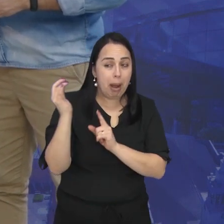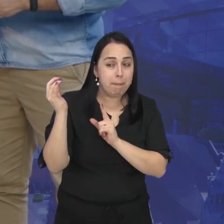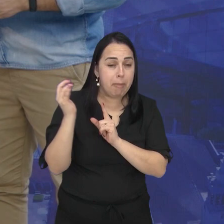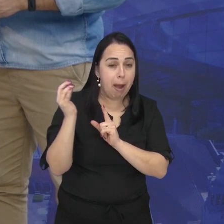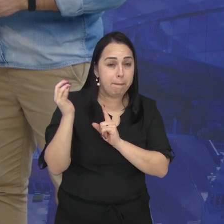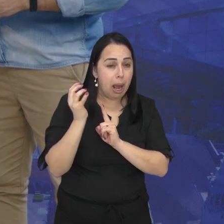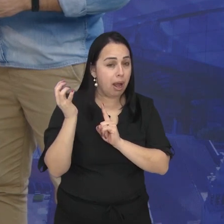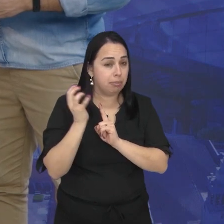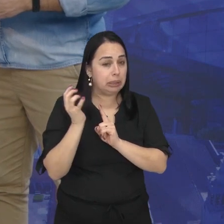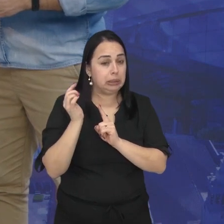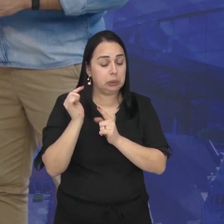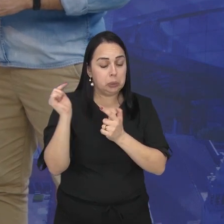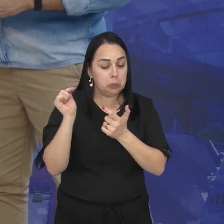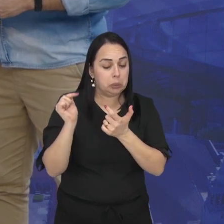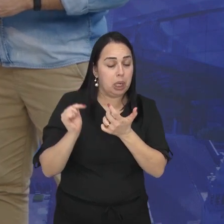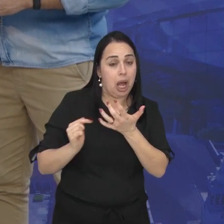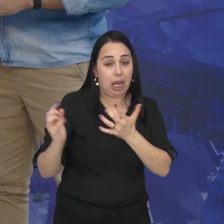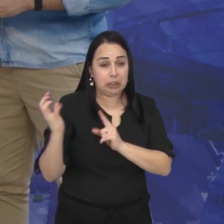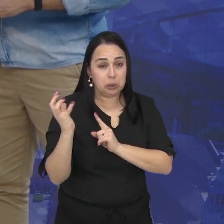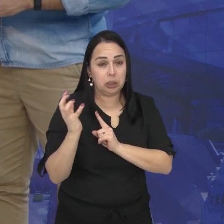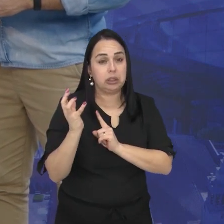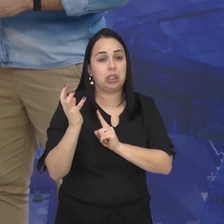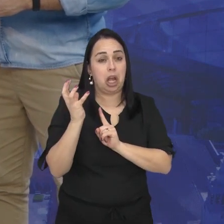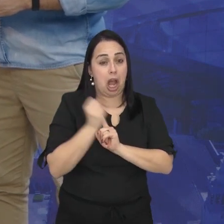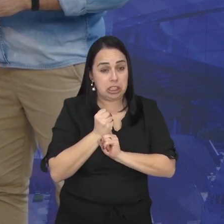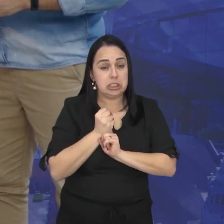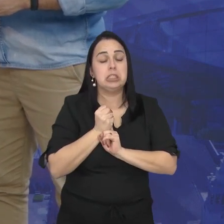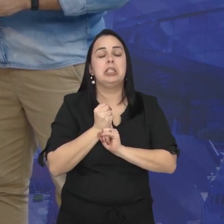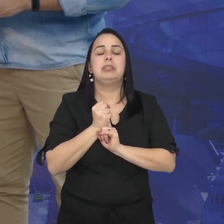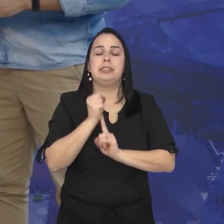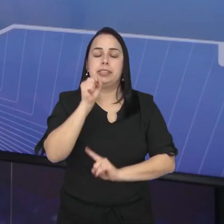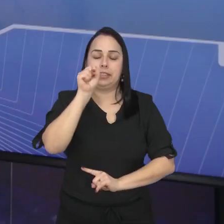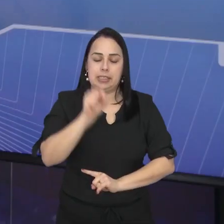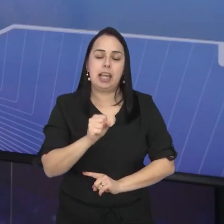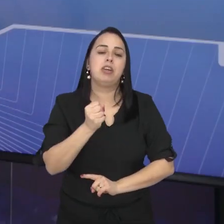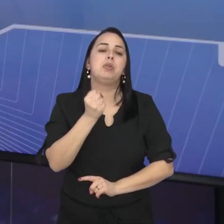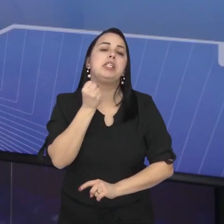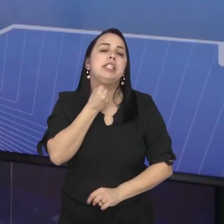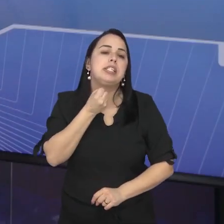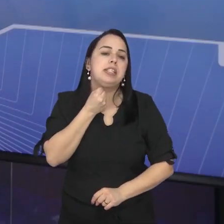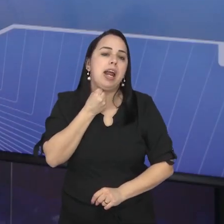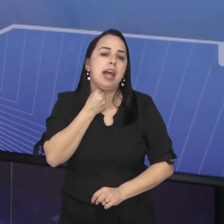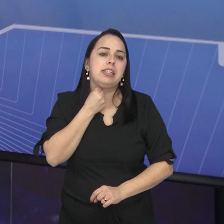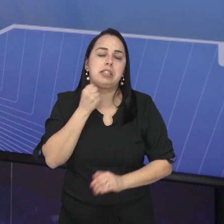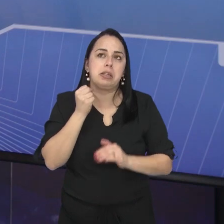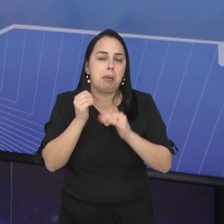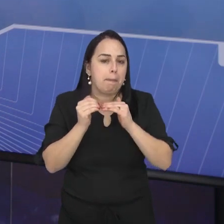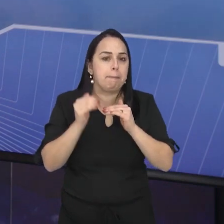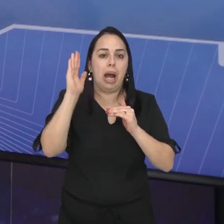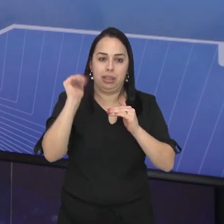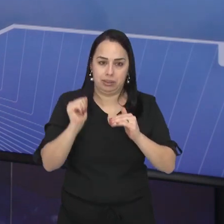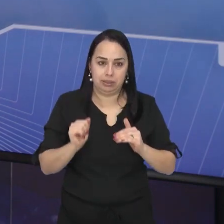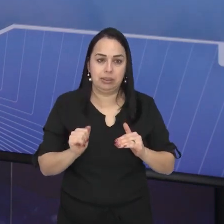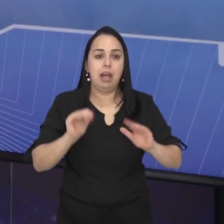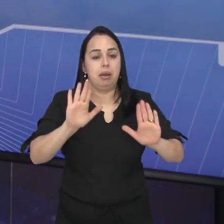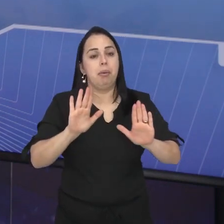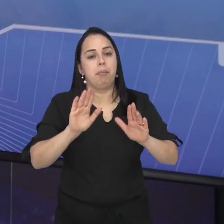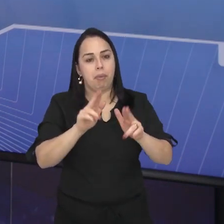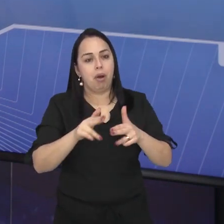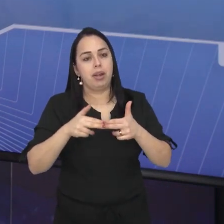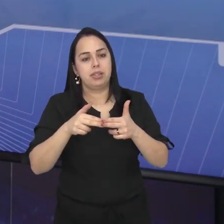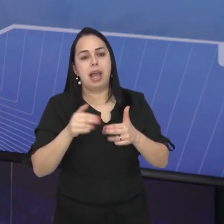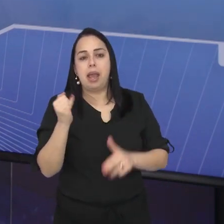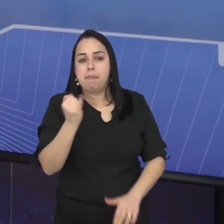São frentes ali, são necessidades que ele acaba encarando e que pode gerar, sim, um estresse que passa um pouquinho. Então,